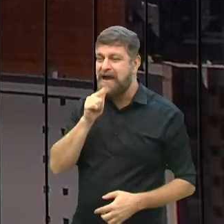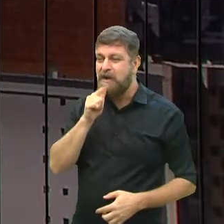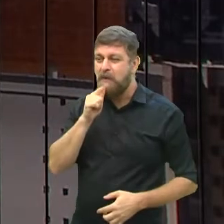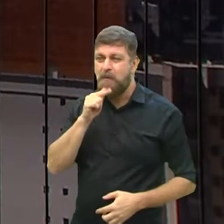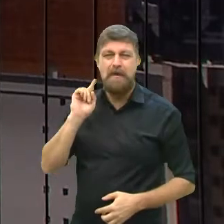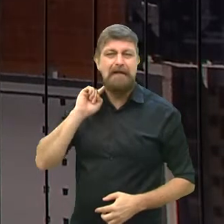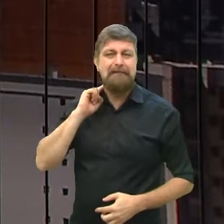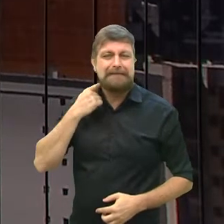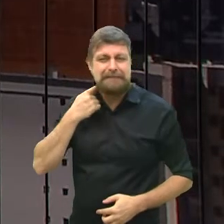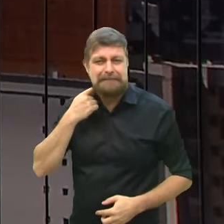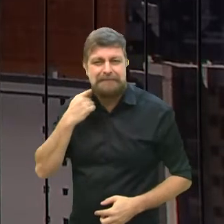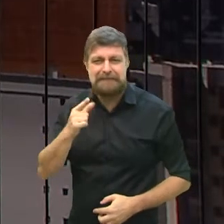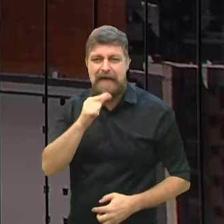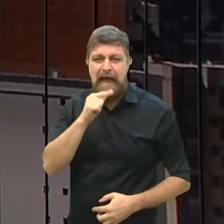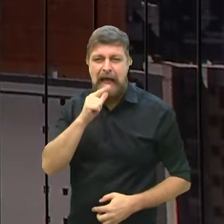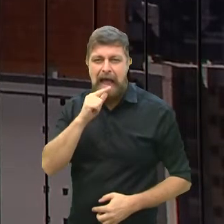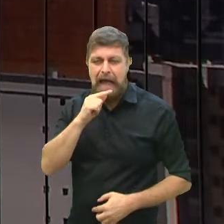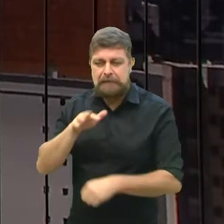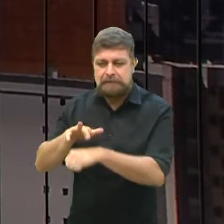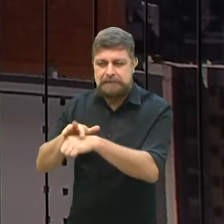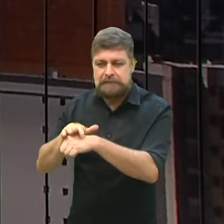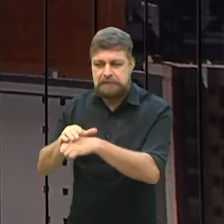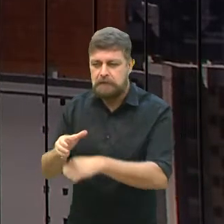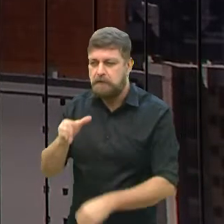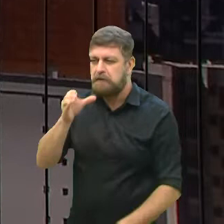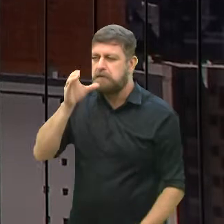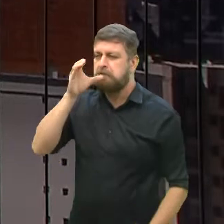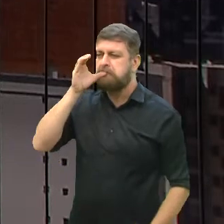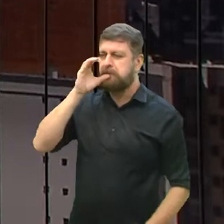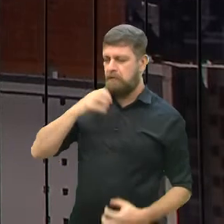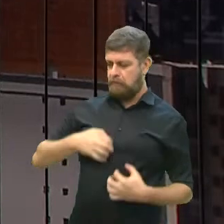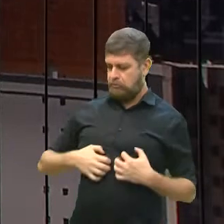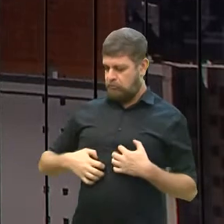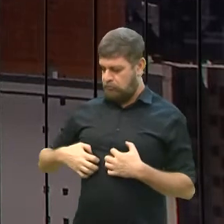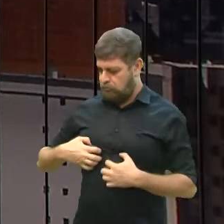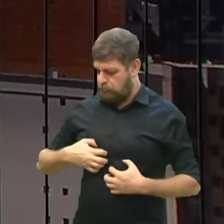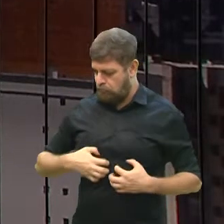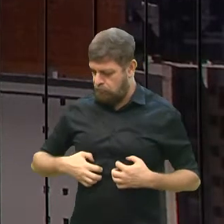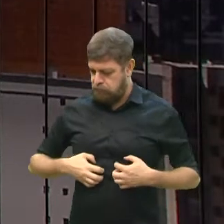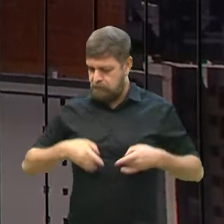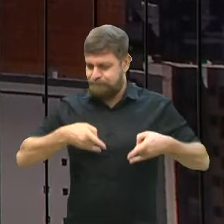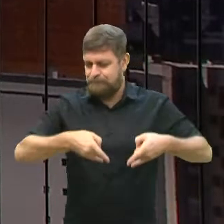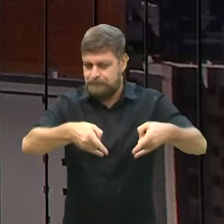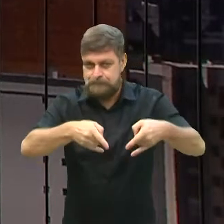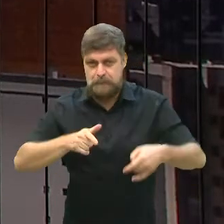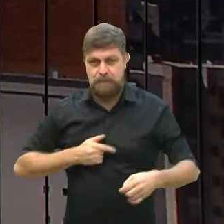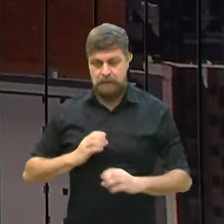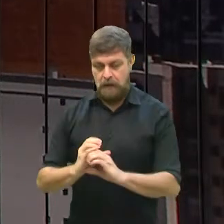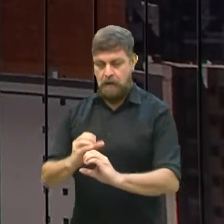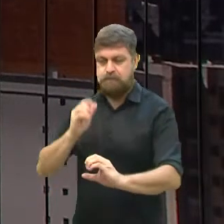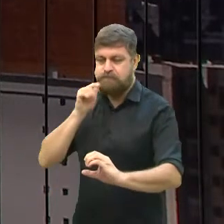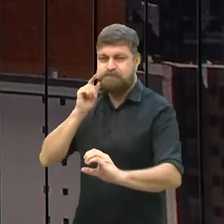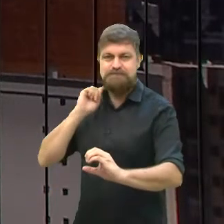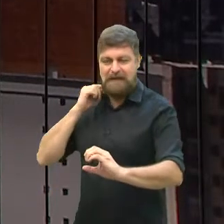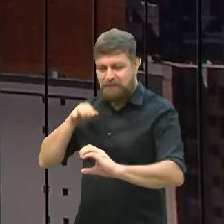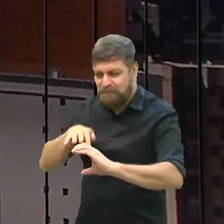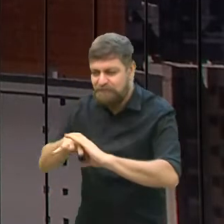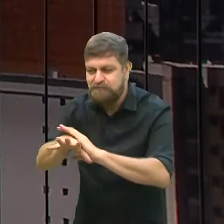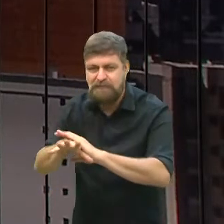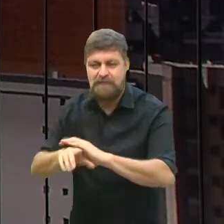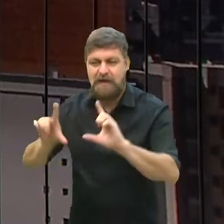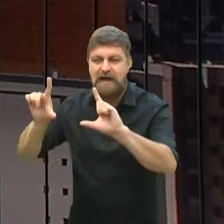é isso? Doenças relacionadas à água contaminada. Justamente porque você avança no esgoto, você diminui as doenças de